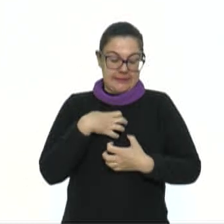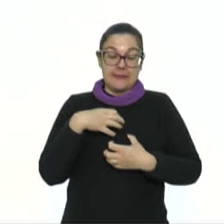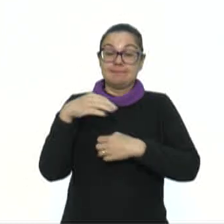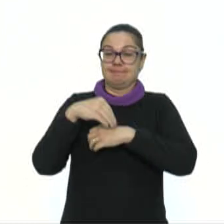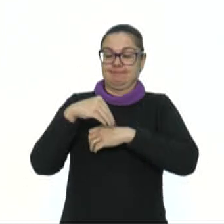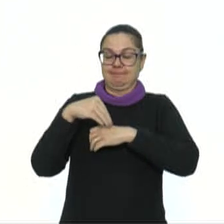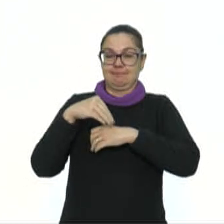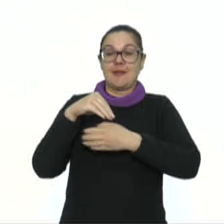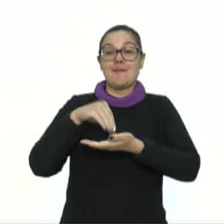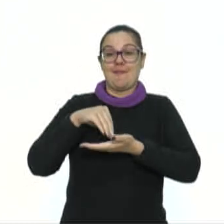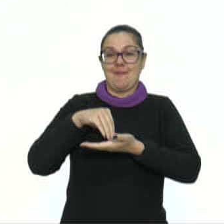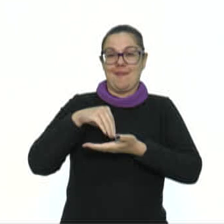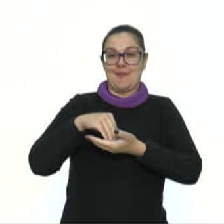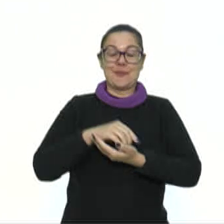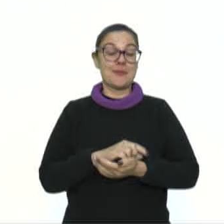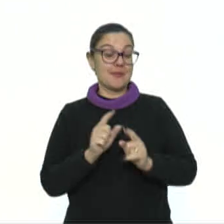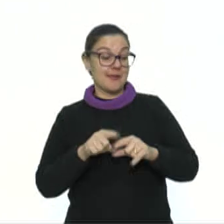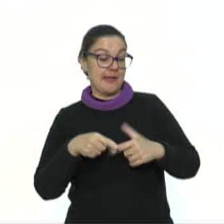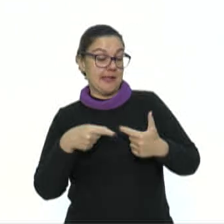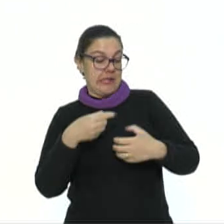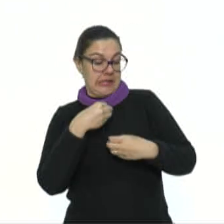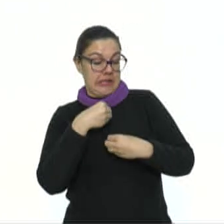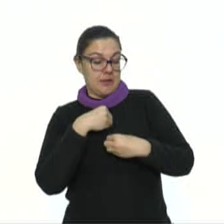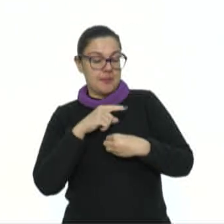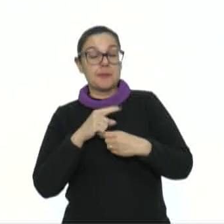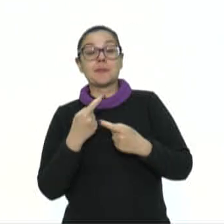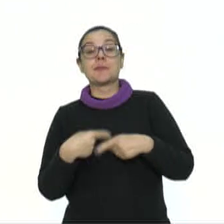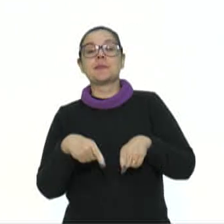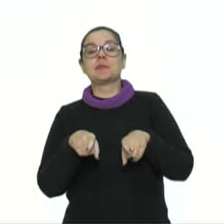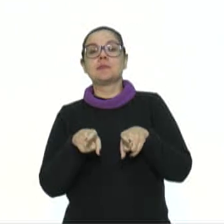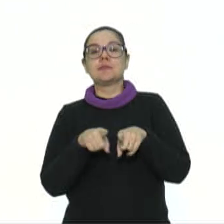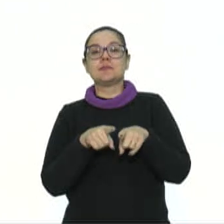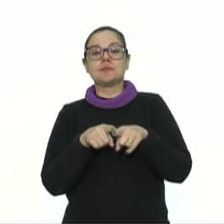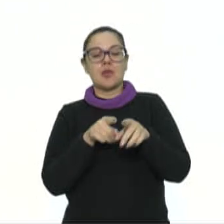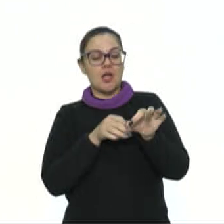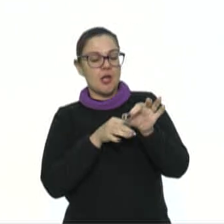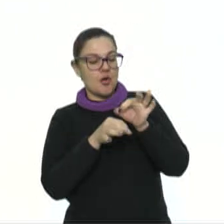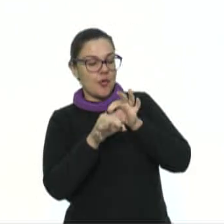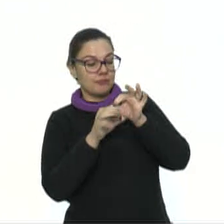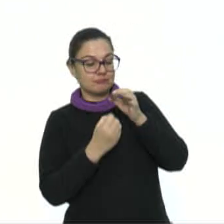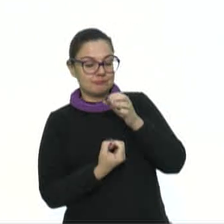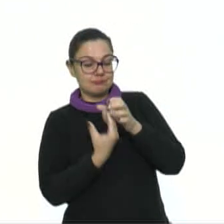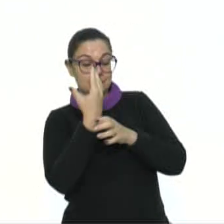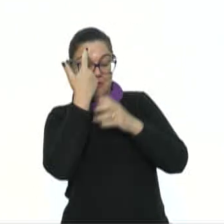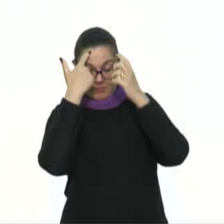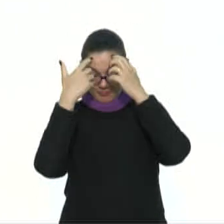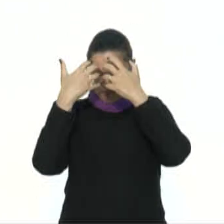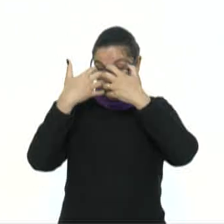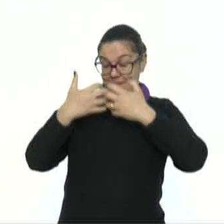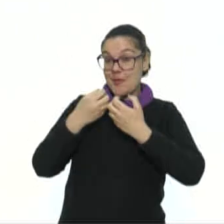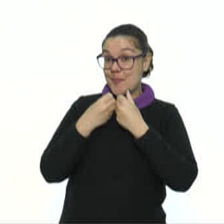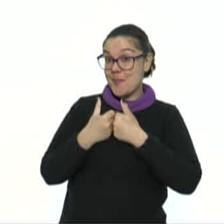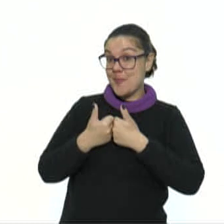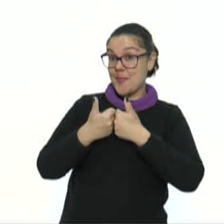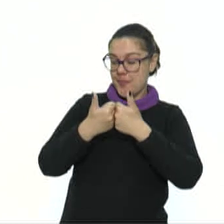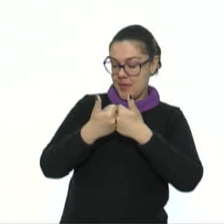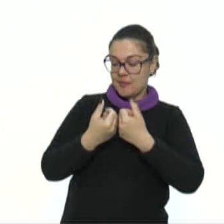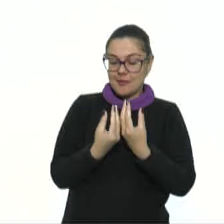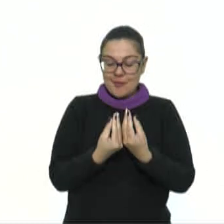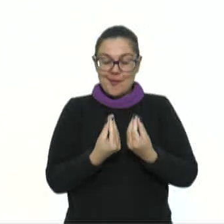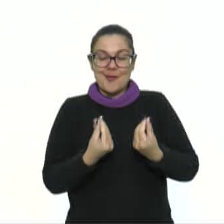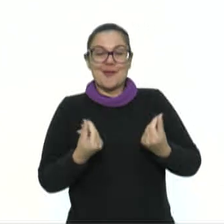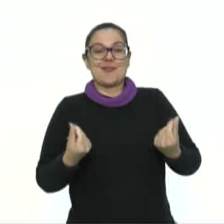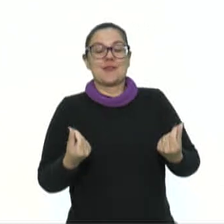carências. Bem como as estruturas criativas de sua personalidade, sua